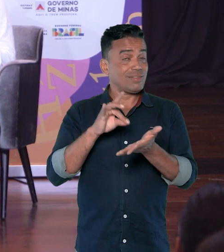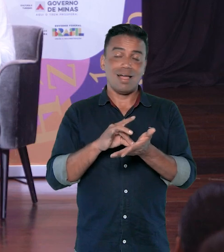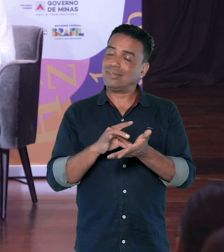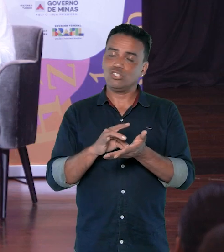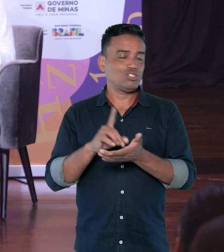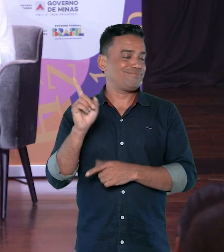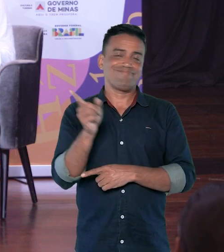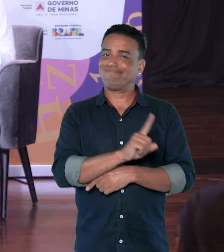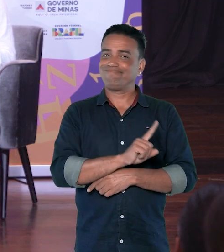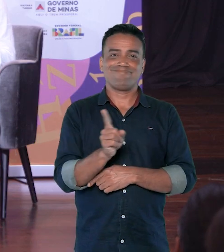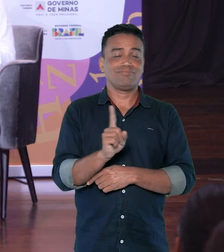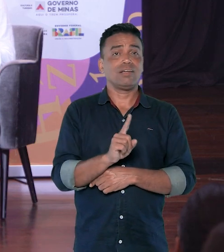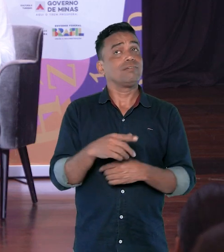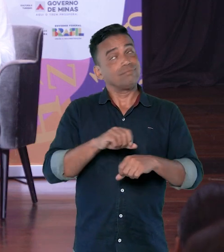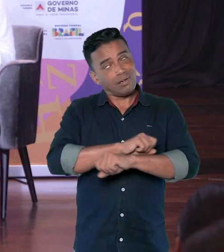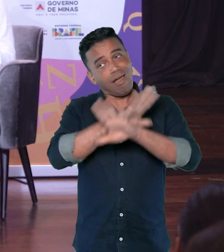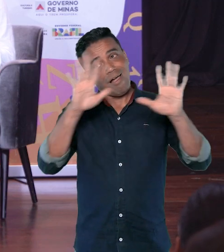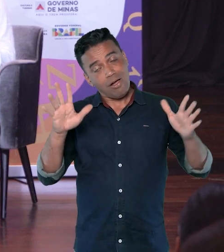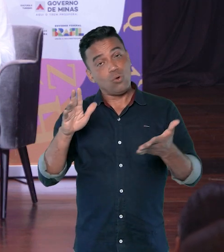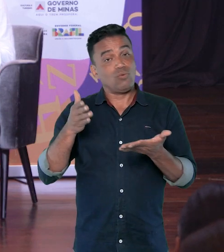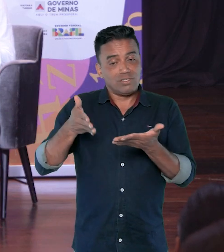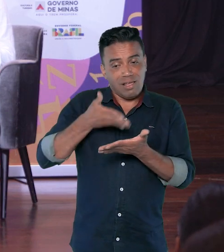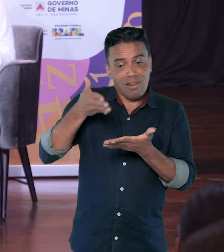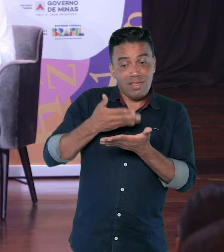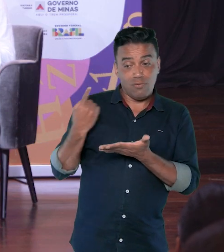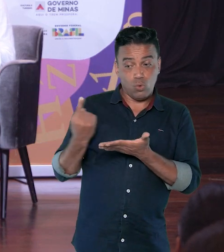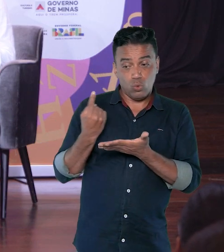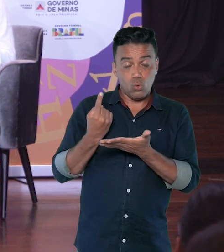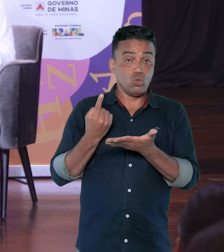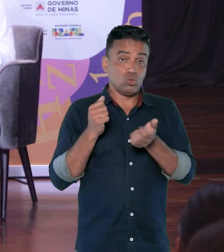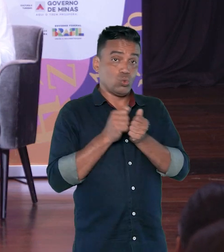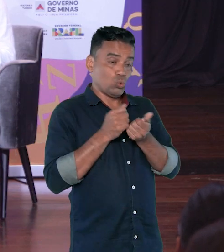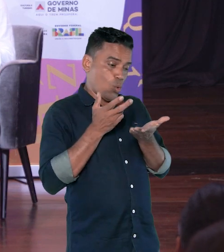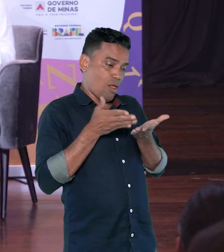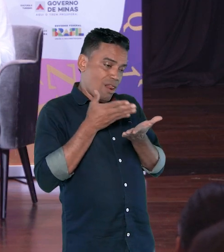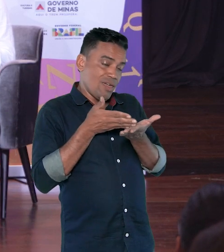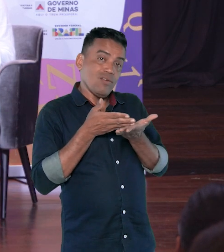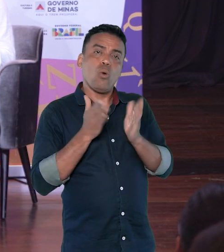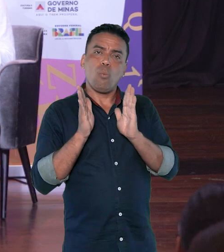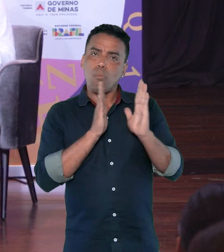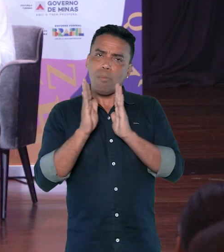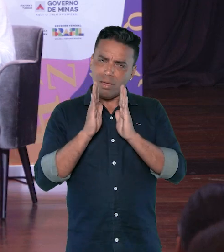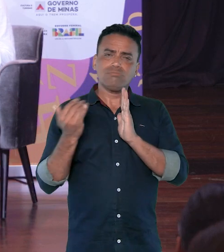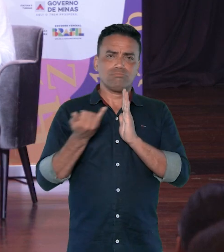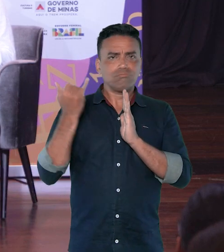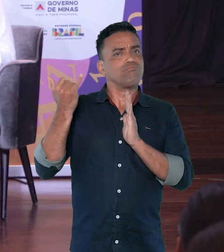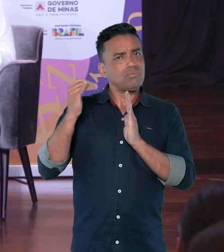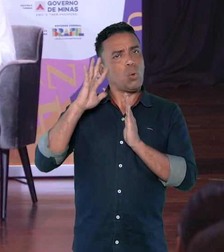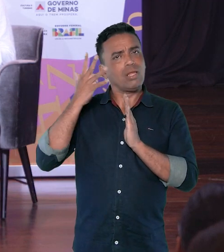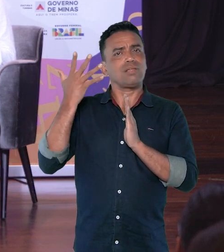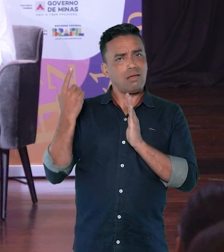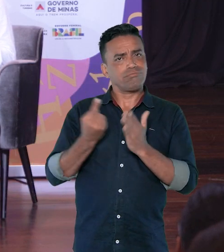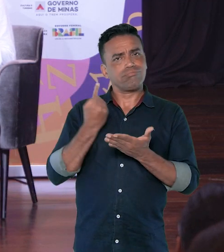é. Claro que quando você está com só você e o livro, é um momento importante que tem que